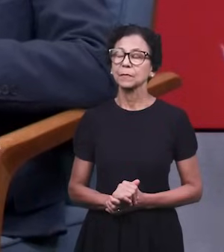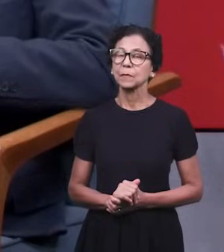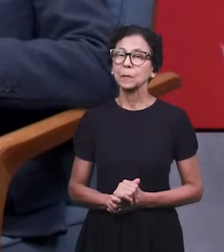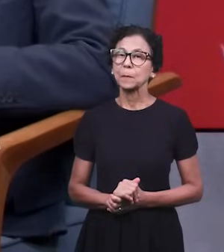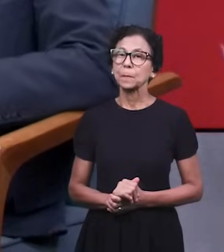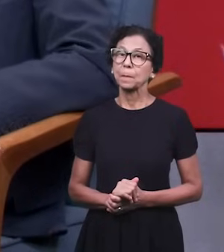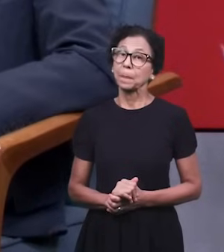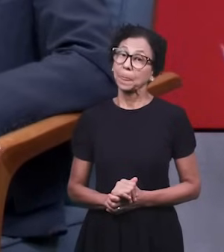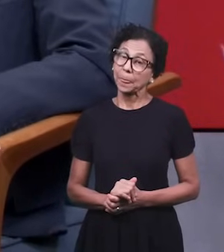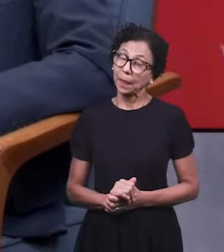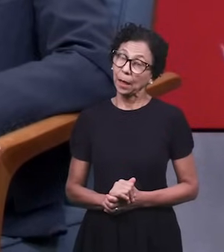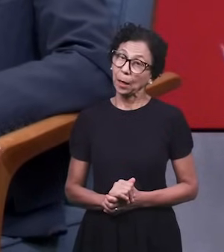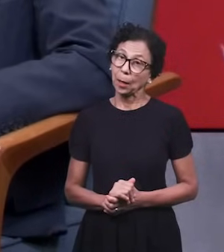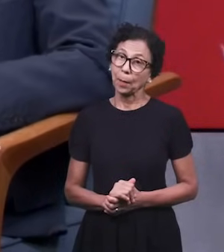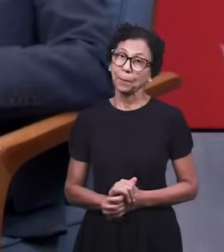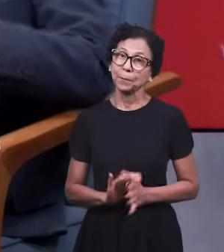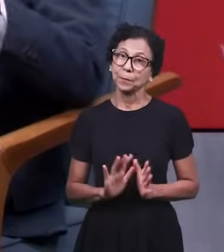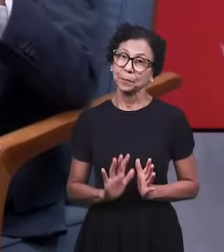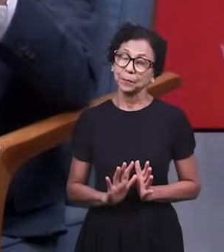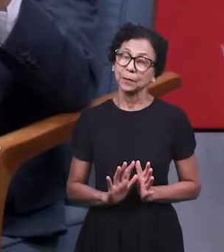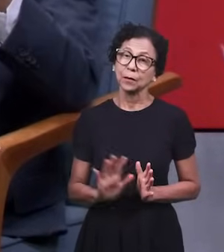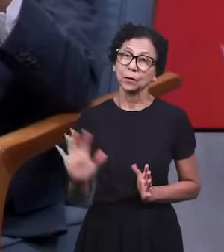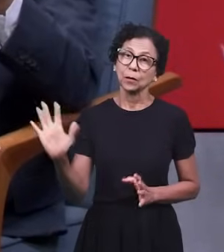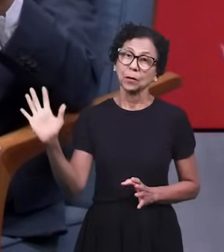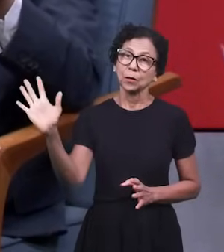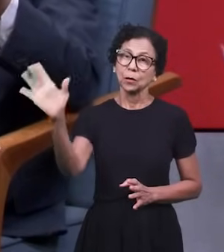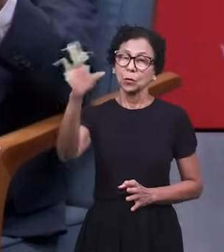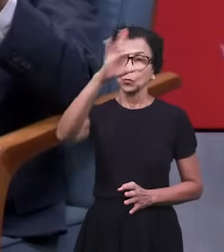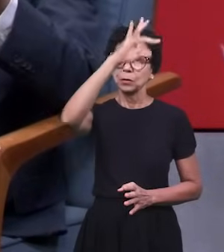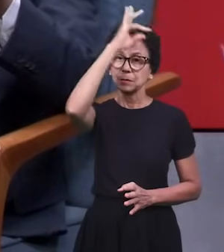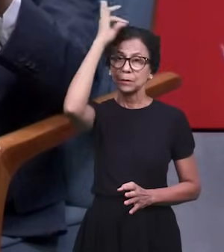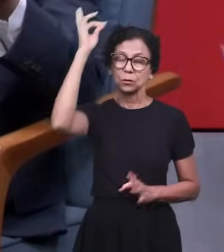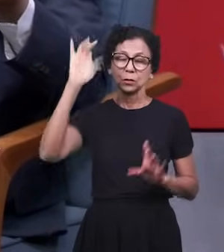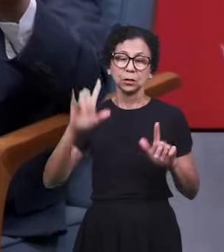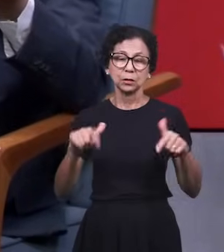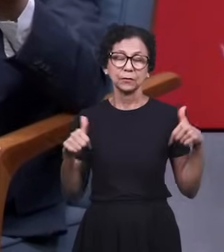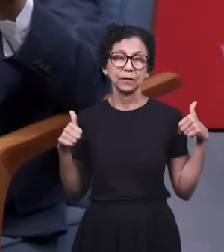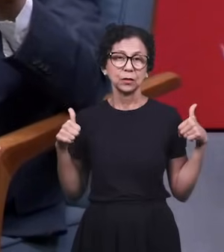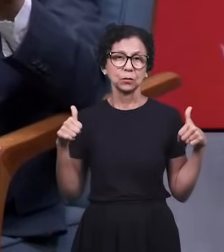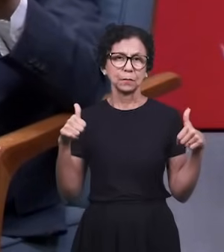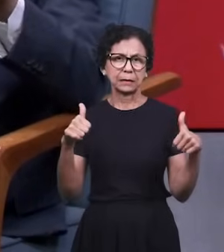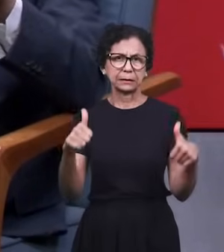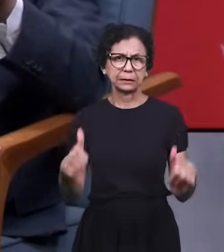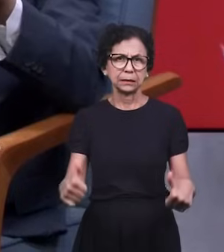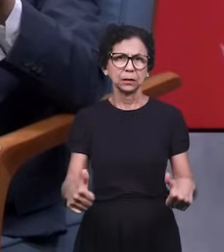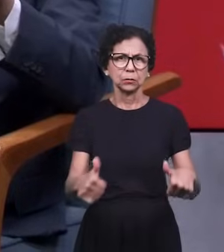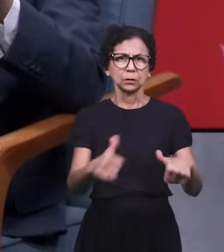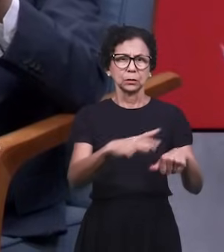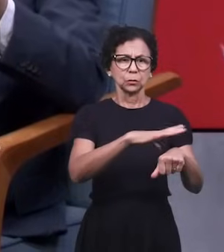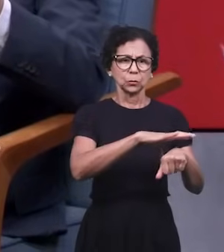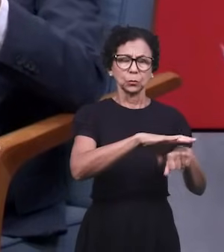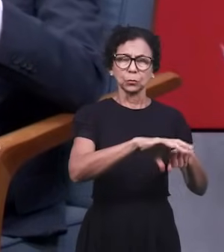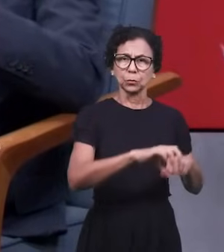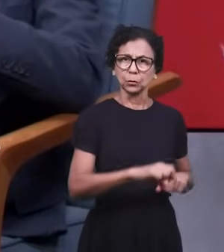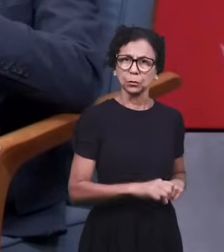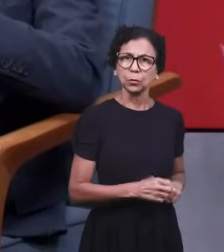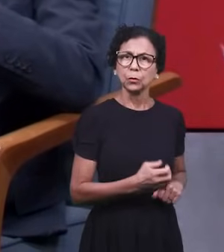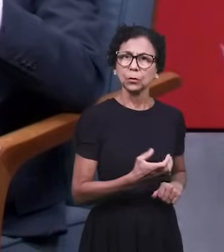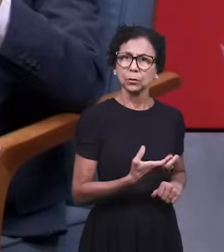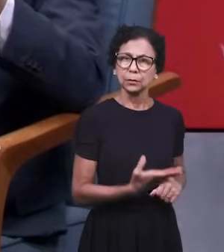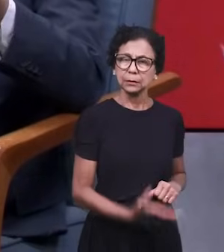para nós. Vamos usar aquilo que é dádiva do Senhor, como diz a palavra: de graça